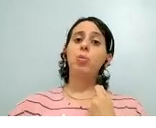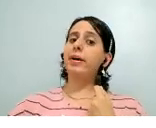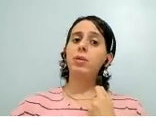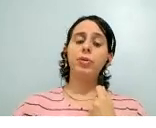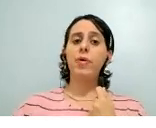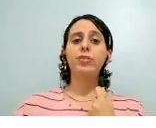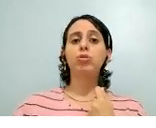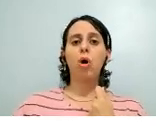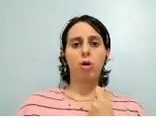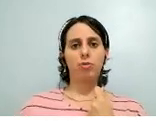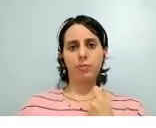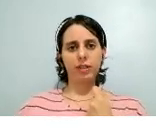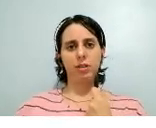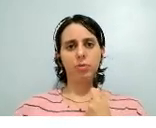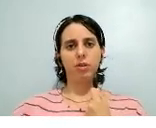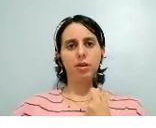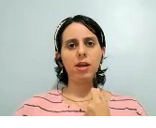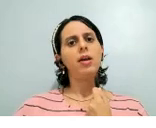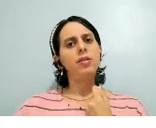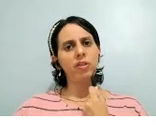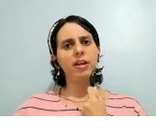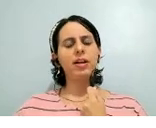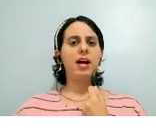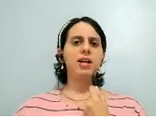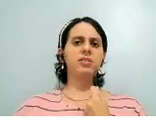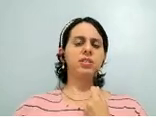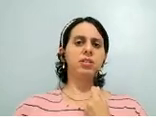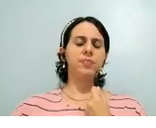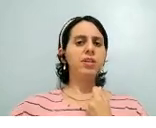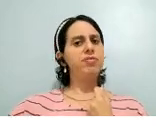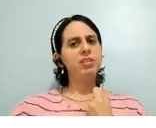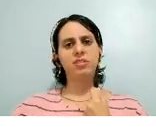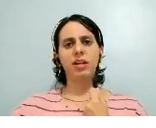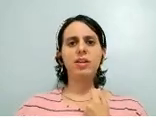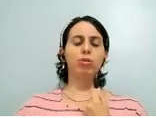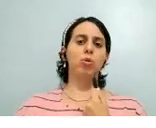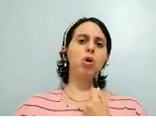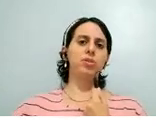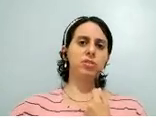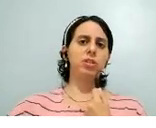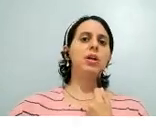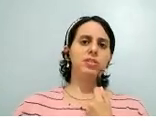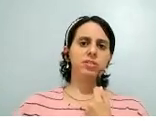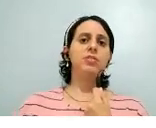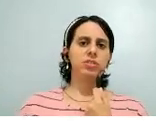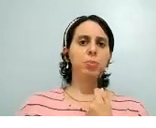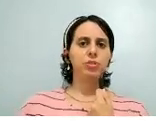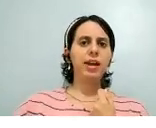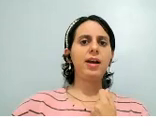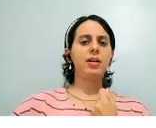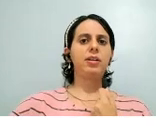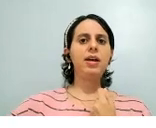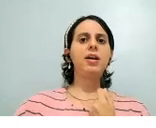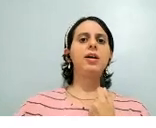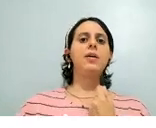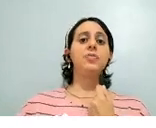gripe. Uma gripe não é só uma gripe, né? Fica em casa, evita sair à toa, se você